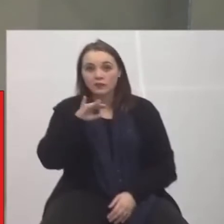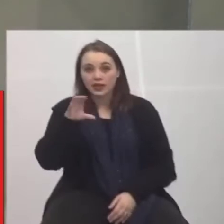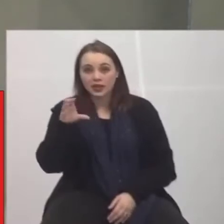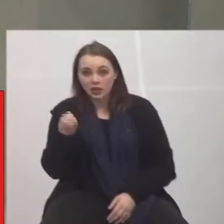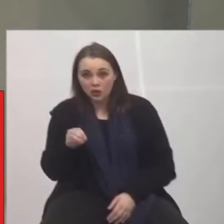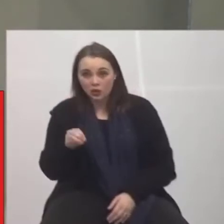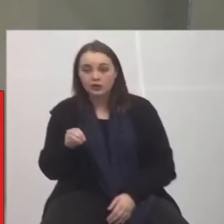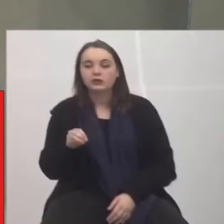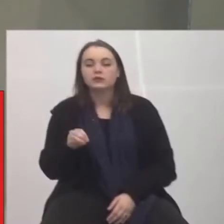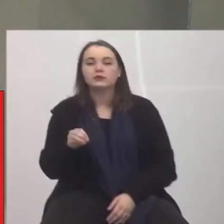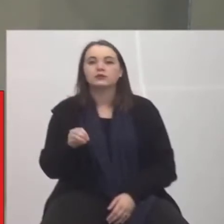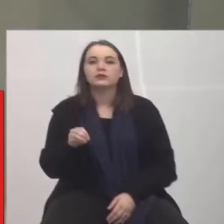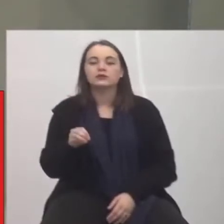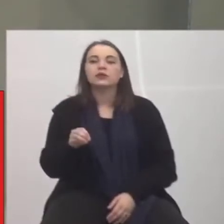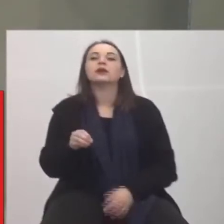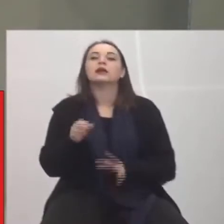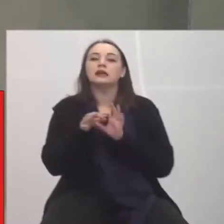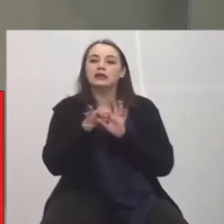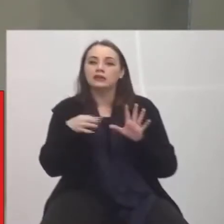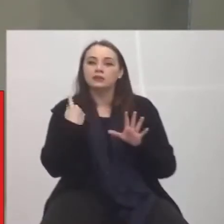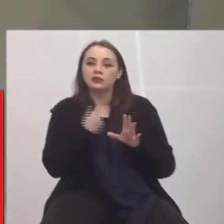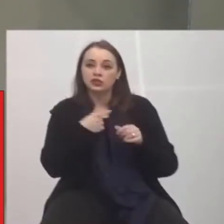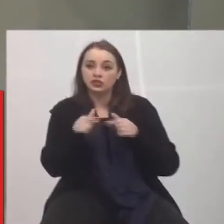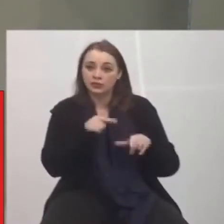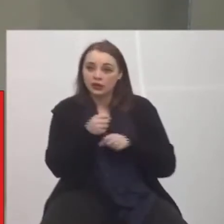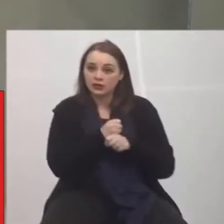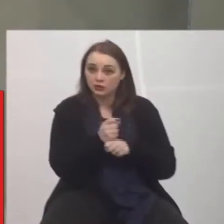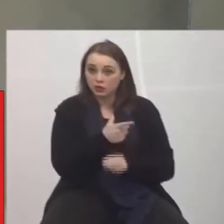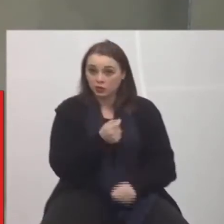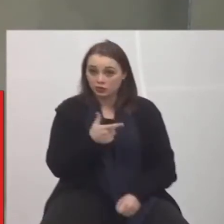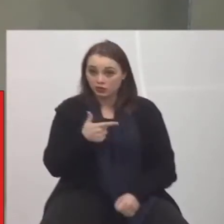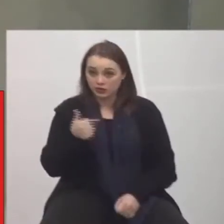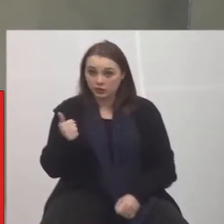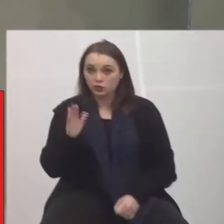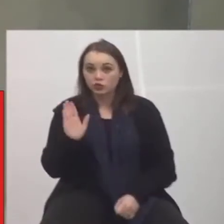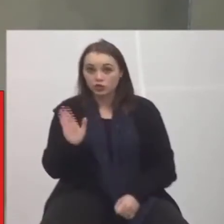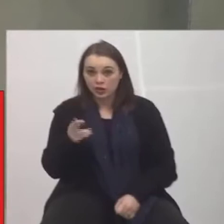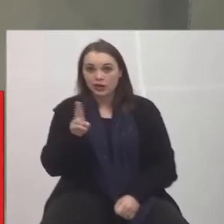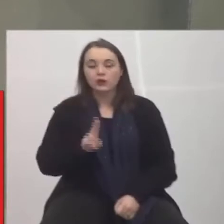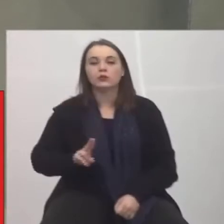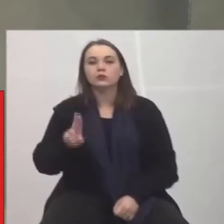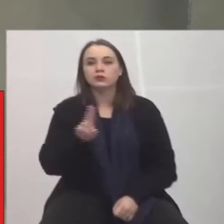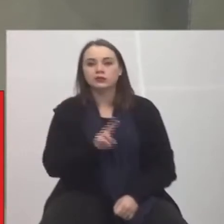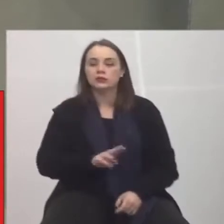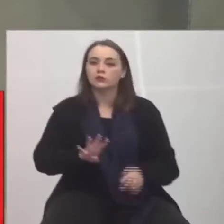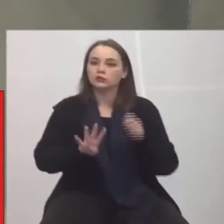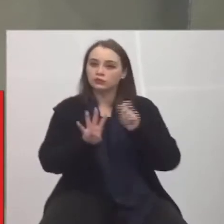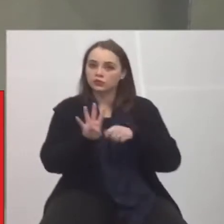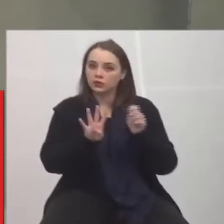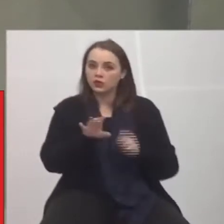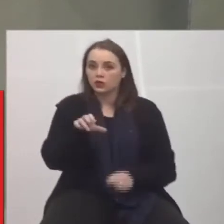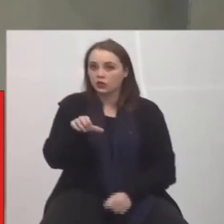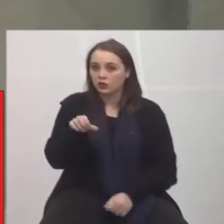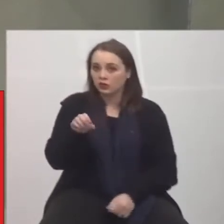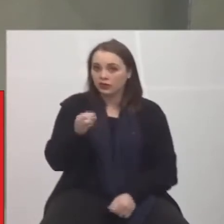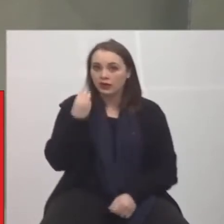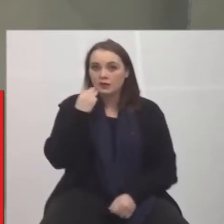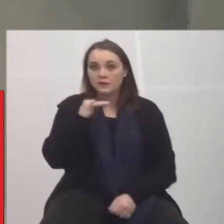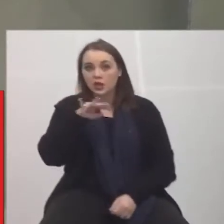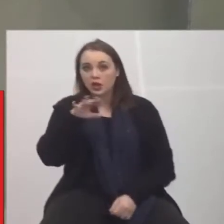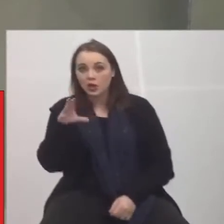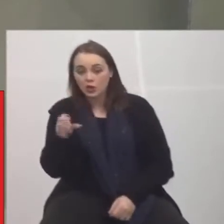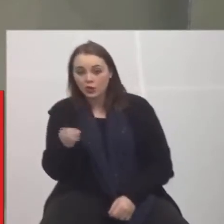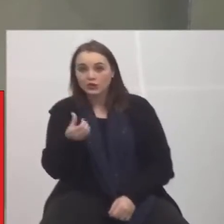368.511.000 autorizados para o exercício em 2021, já foram utilizados no primeiro quadrimestre R$